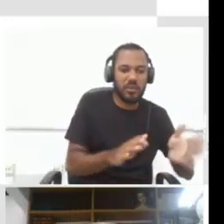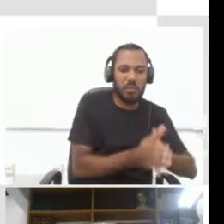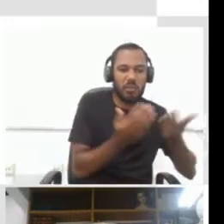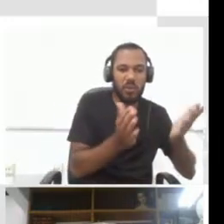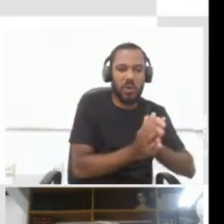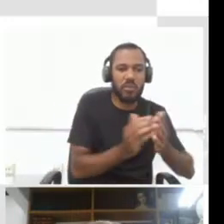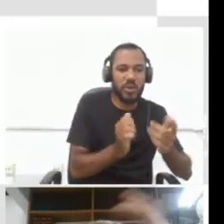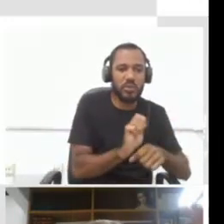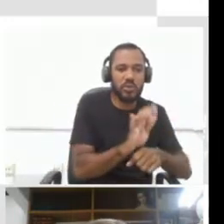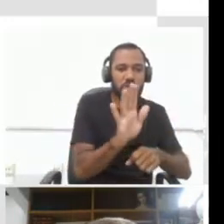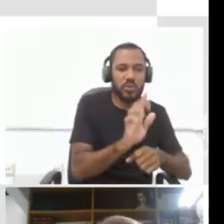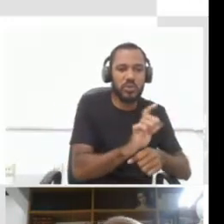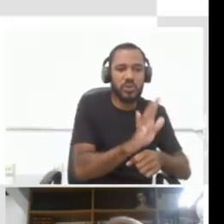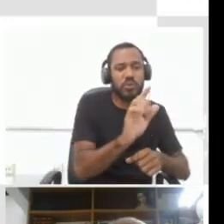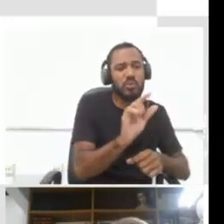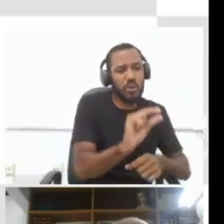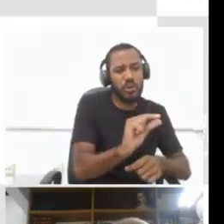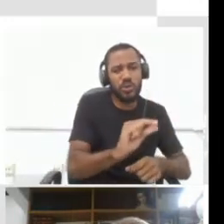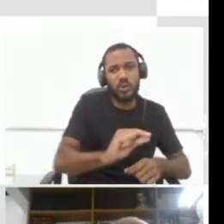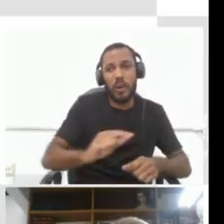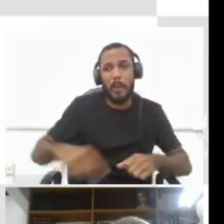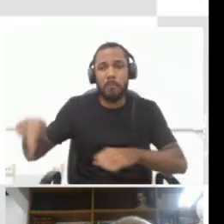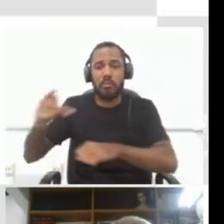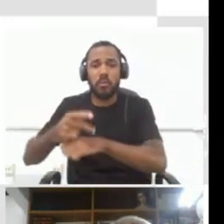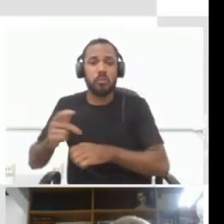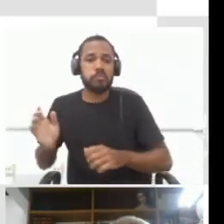estamos falando de uma enorme desigualdade